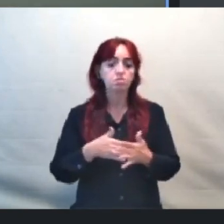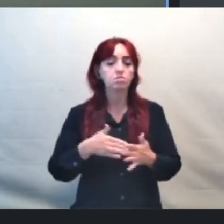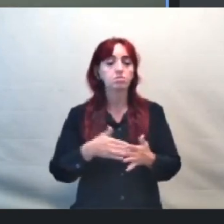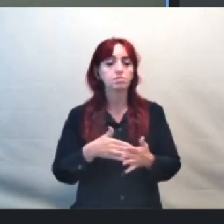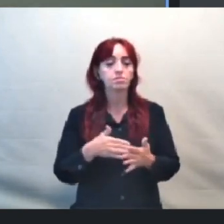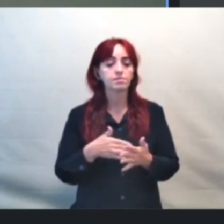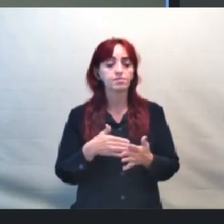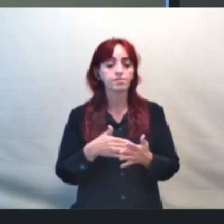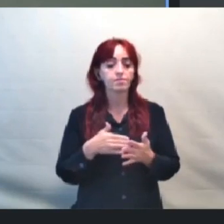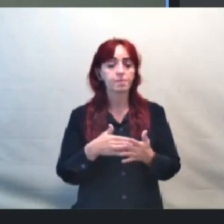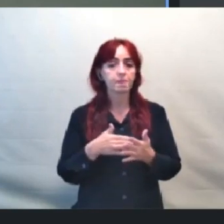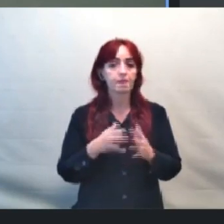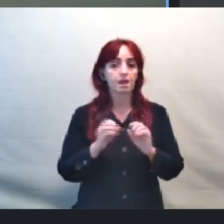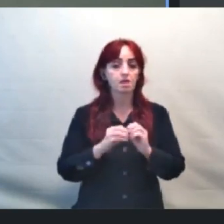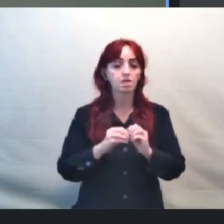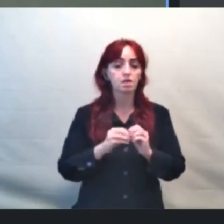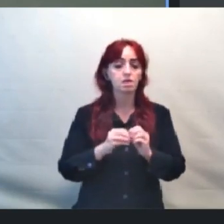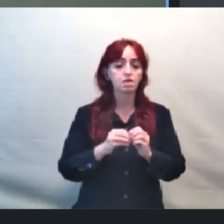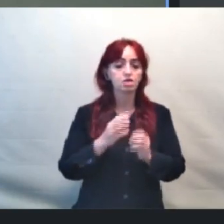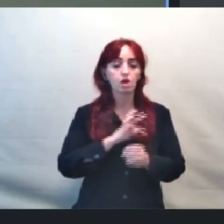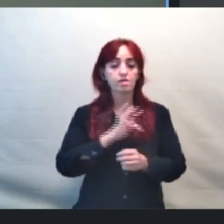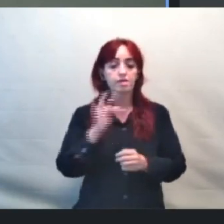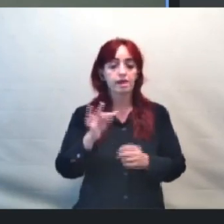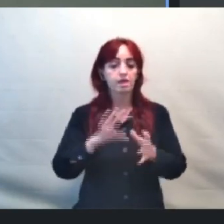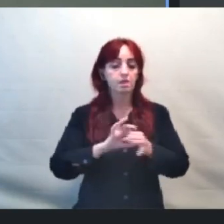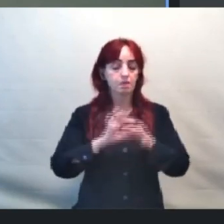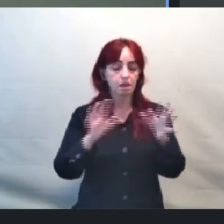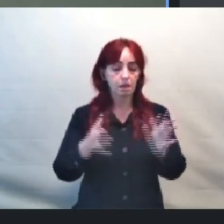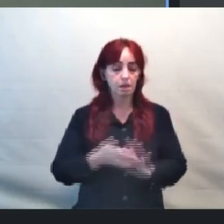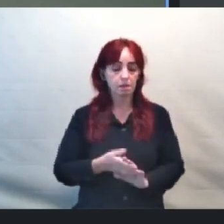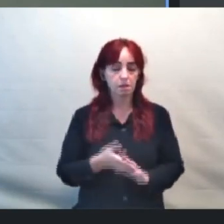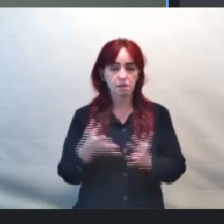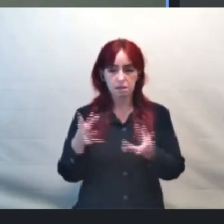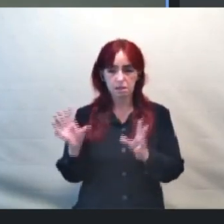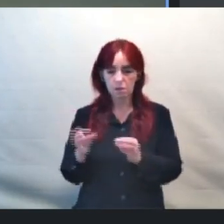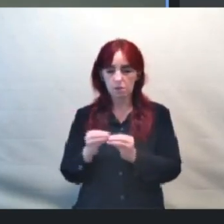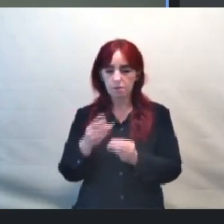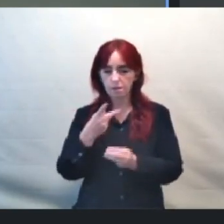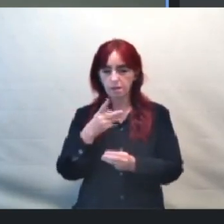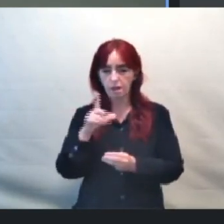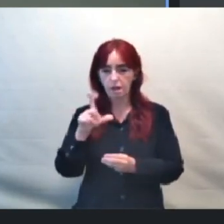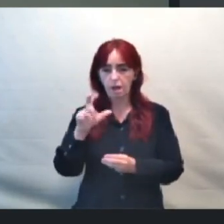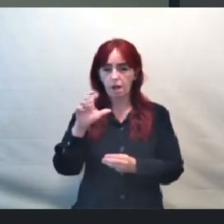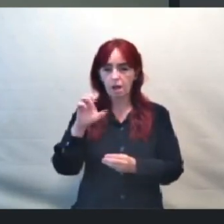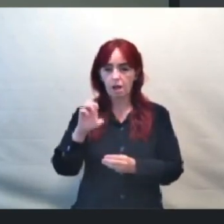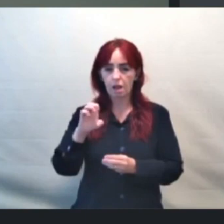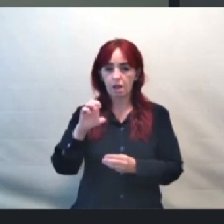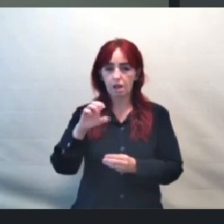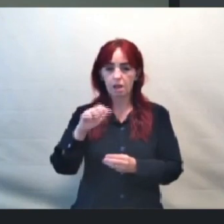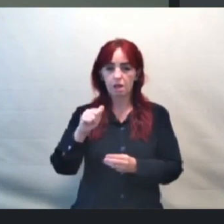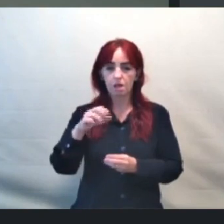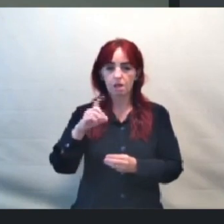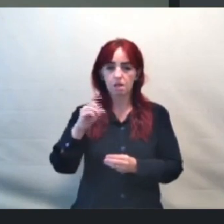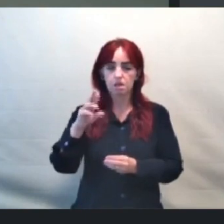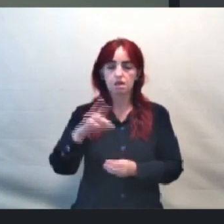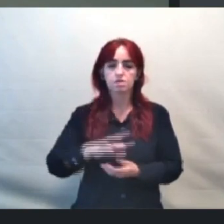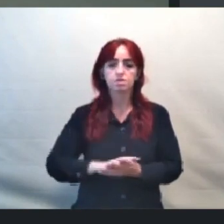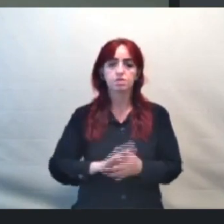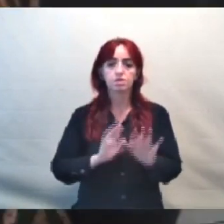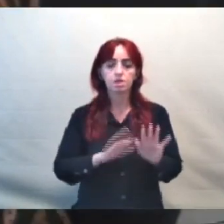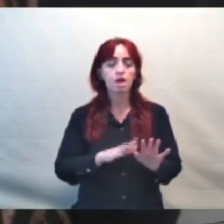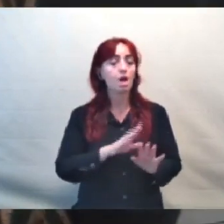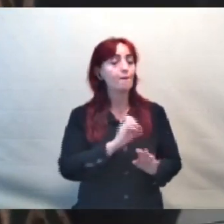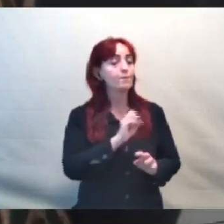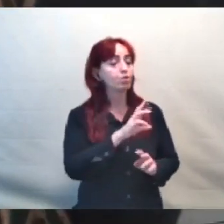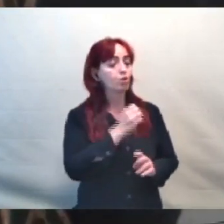de ordem técnica recuperável. Você quer completar alguma coisa, Leandro, por favor? O Bruno, você falou que